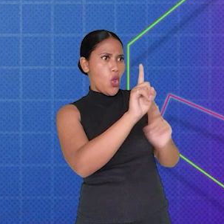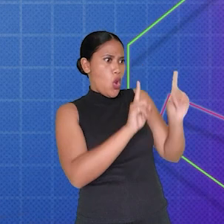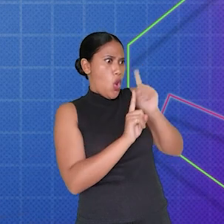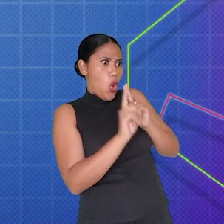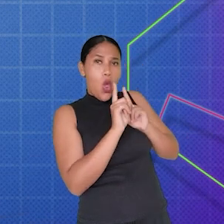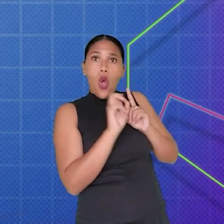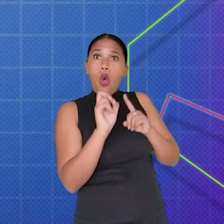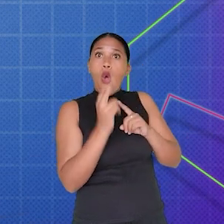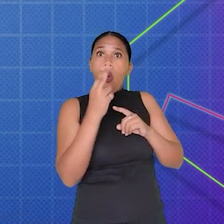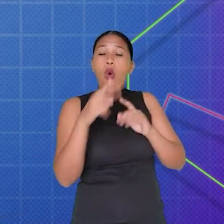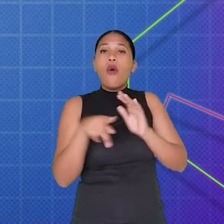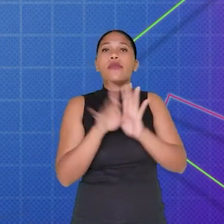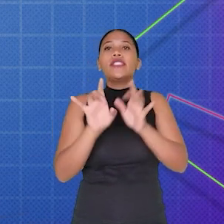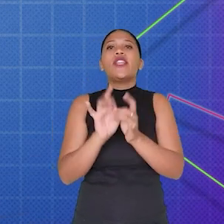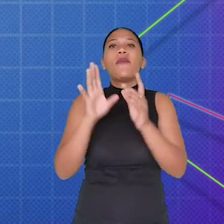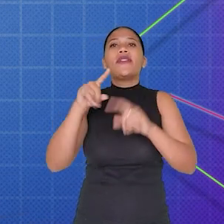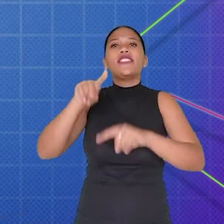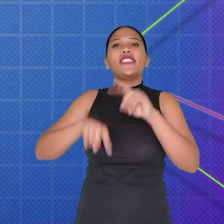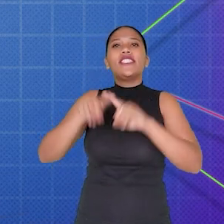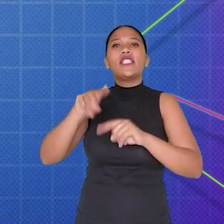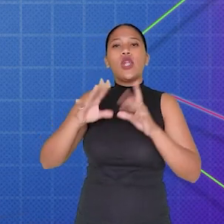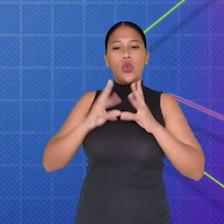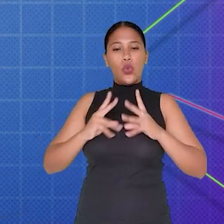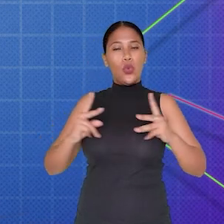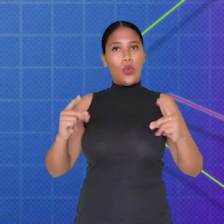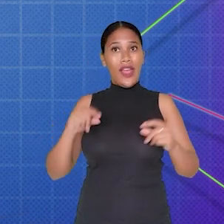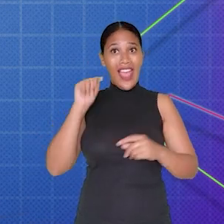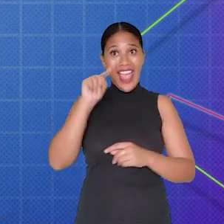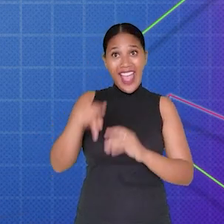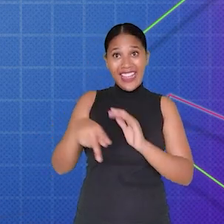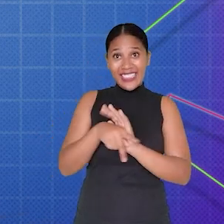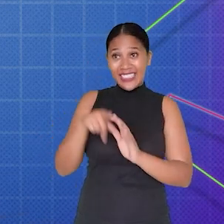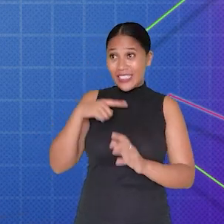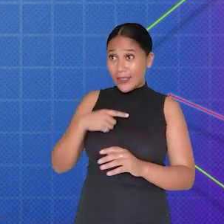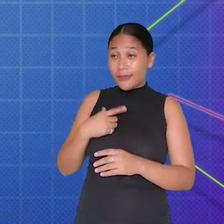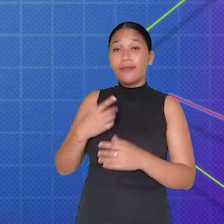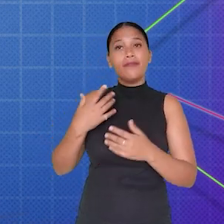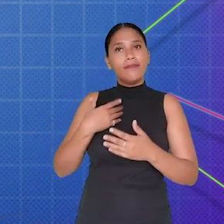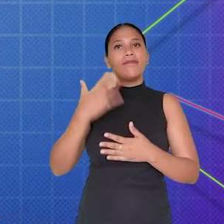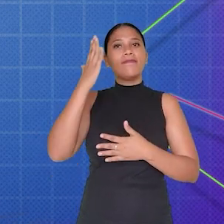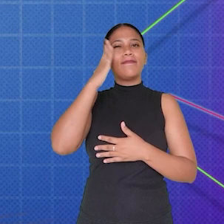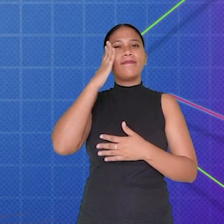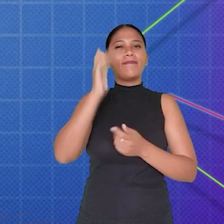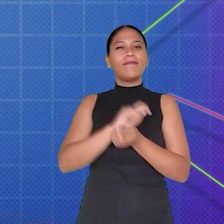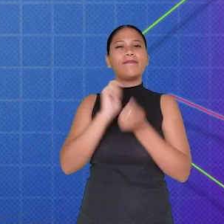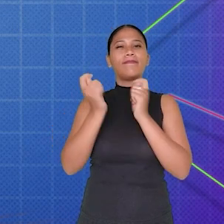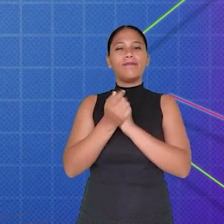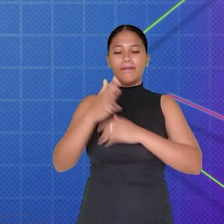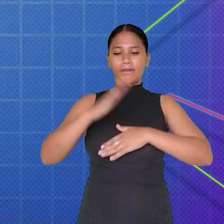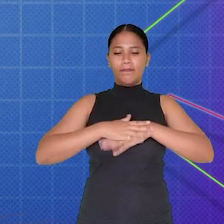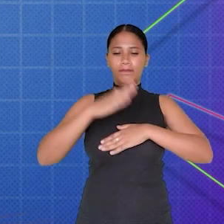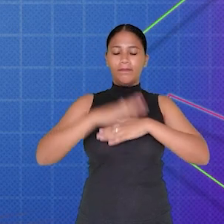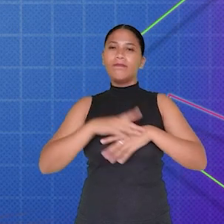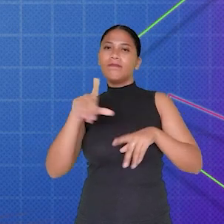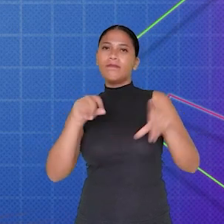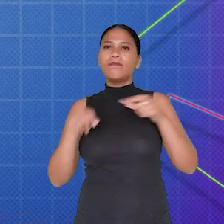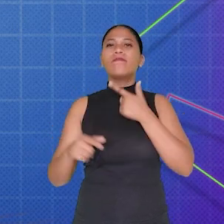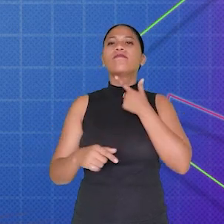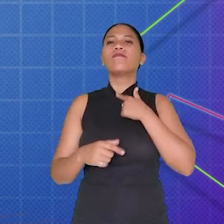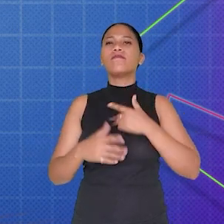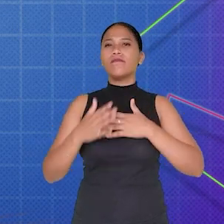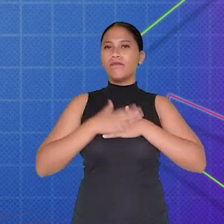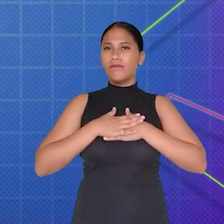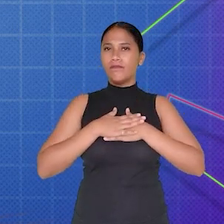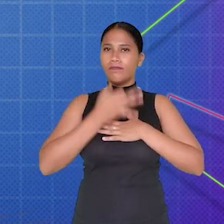inimigos, a velocidade dos ataques ou a disponibilidade de itens de cura. Essa abordagem permite que o jogador ajuste o jogo de acordo com suas